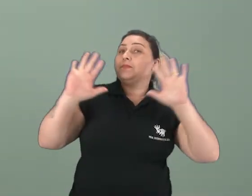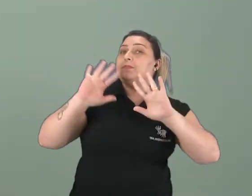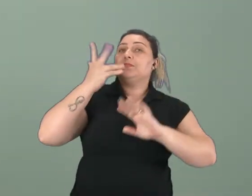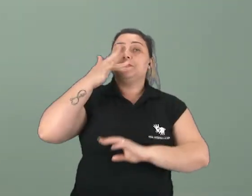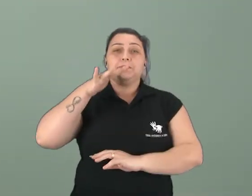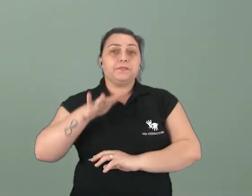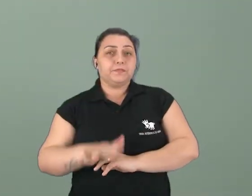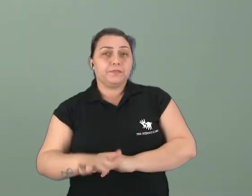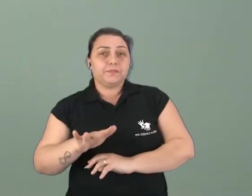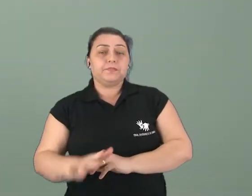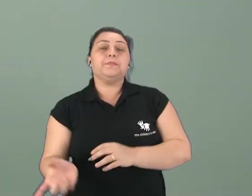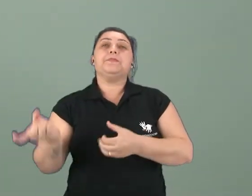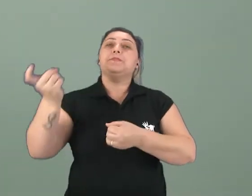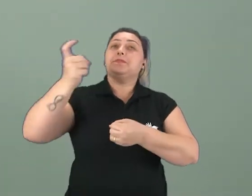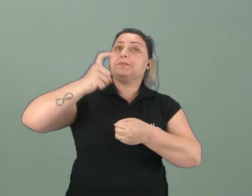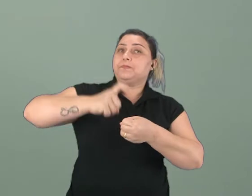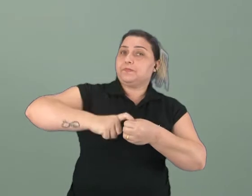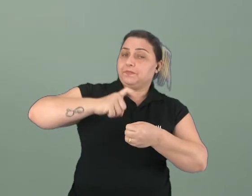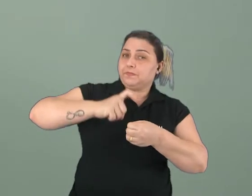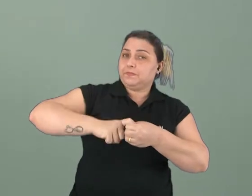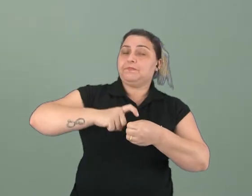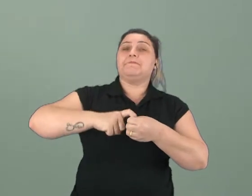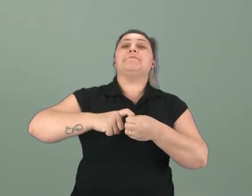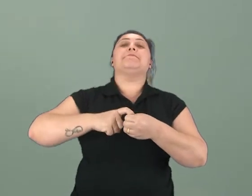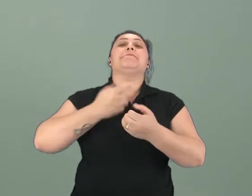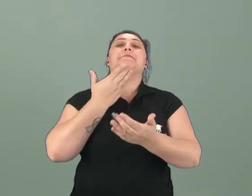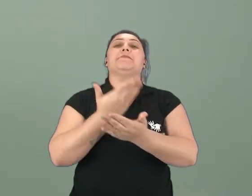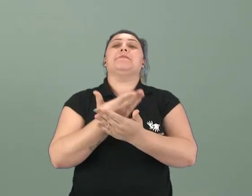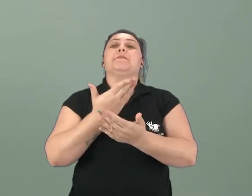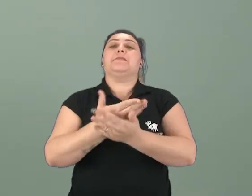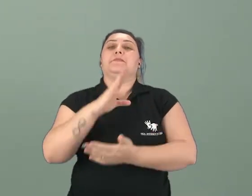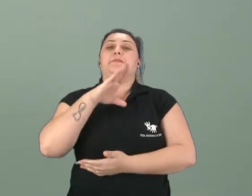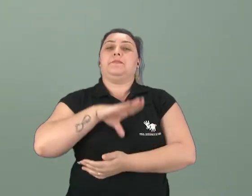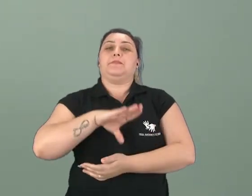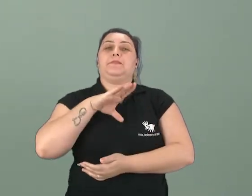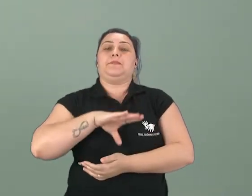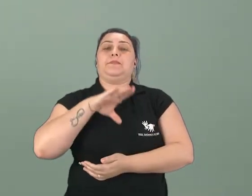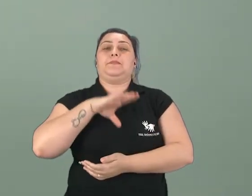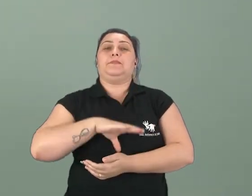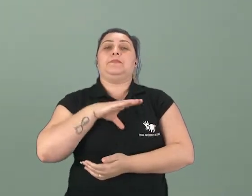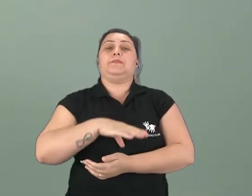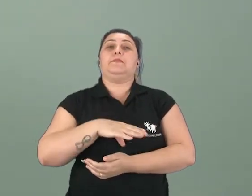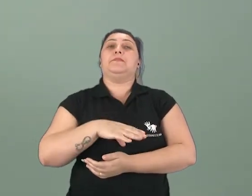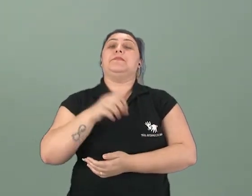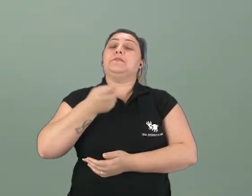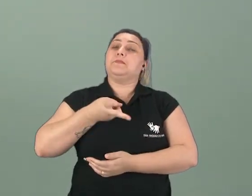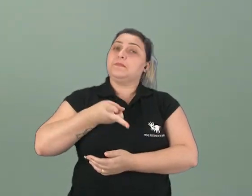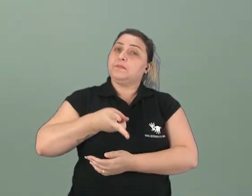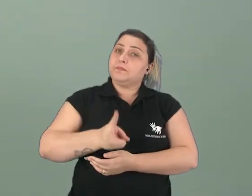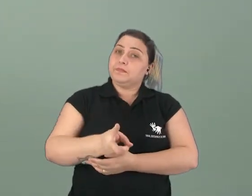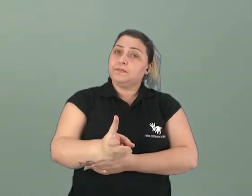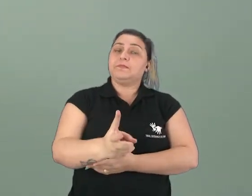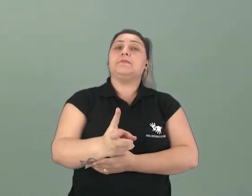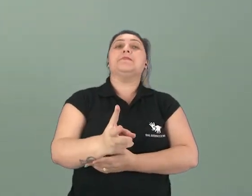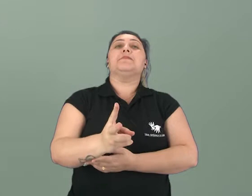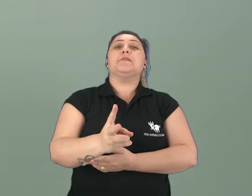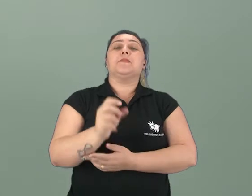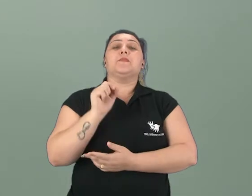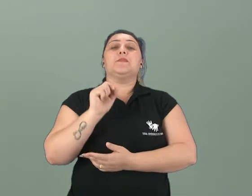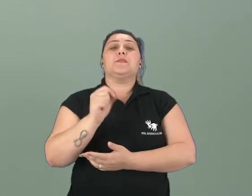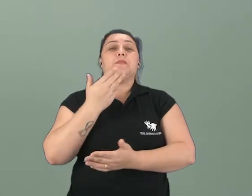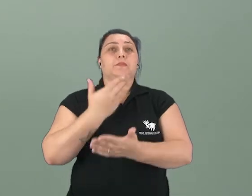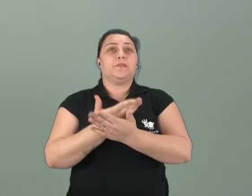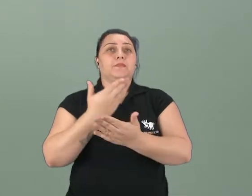Olá, crianças! Estamos de volta para a nossa aula de língua portuguesa e vamos dar continuidade, ao que